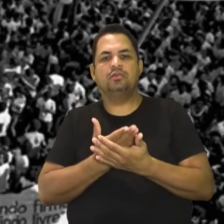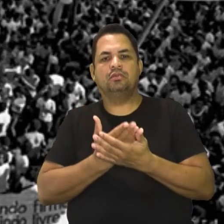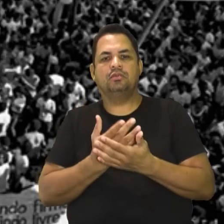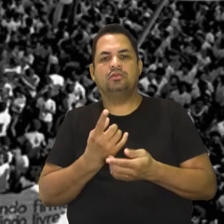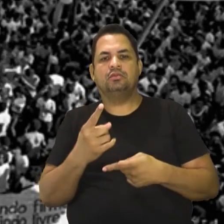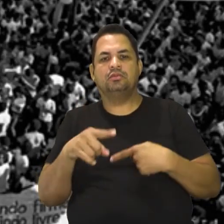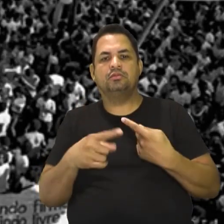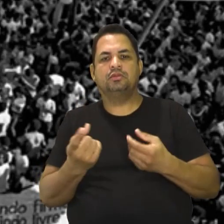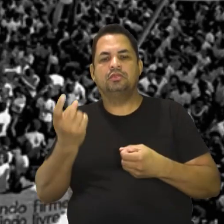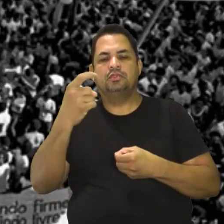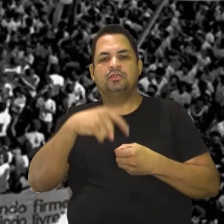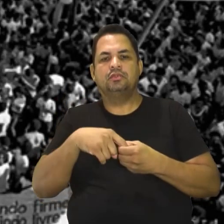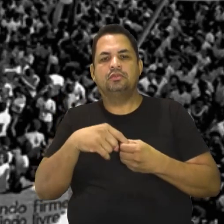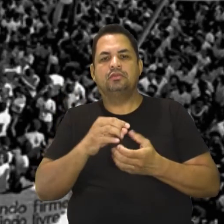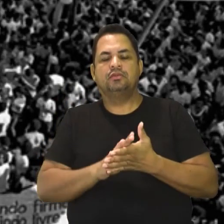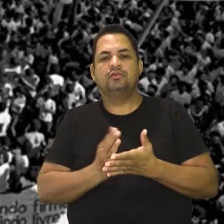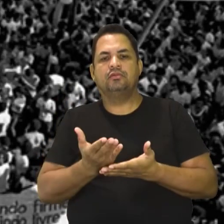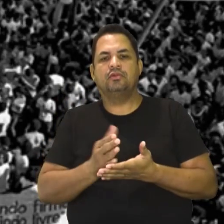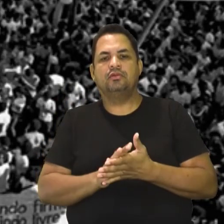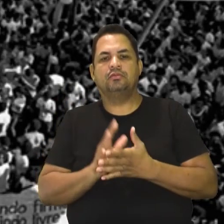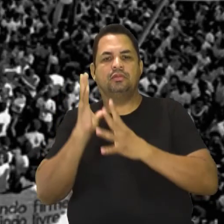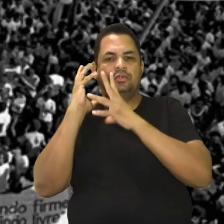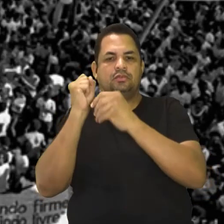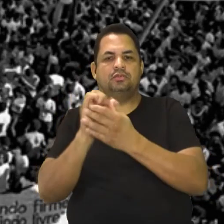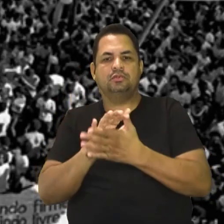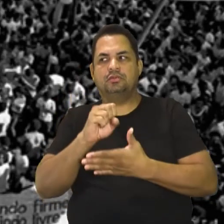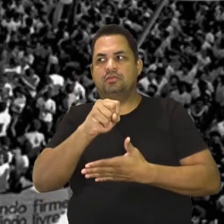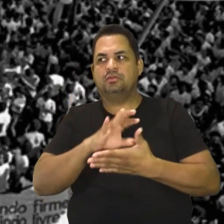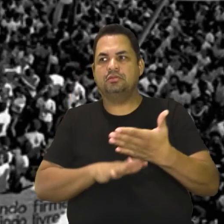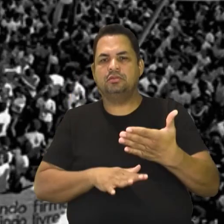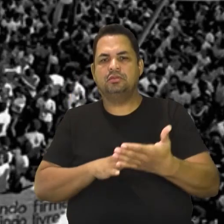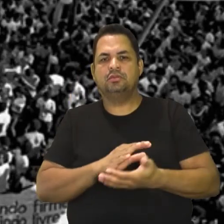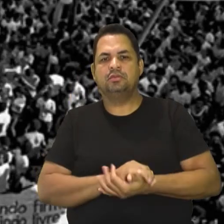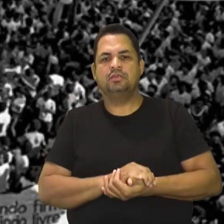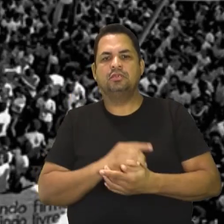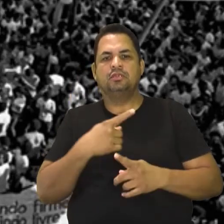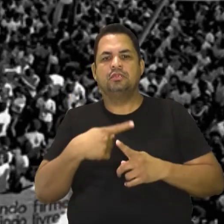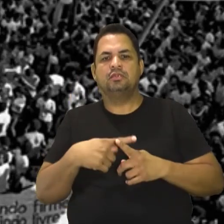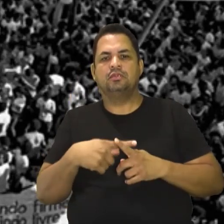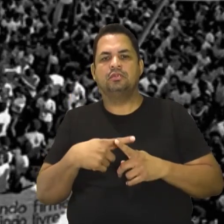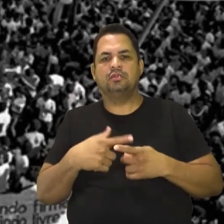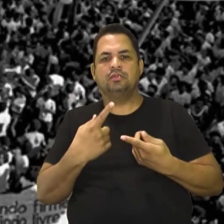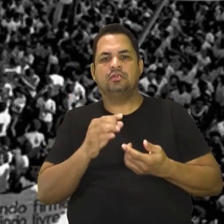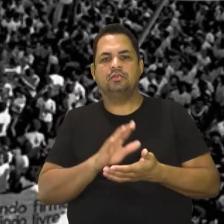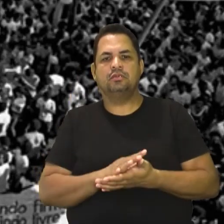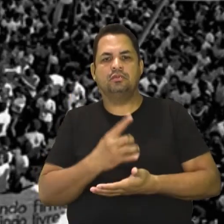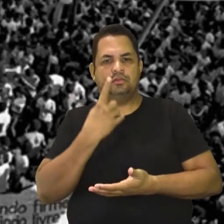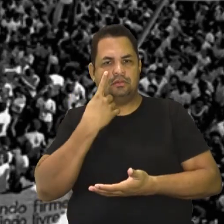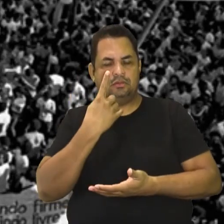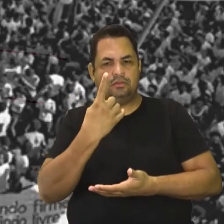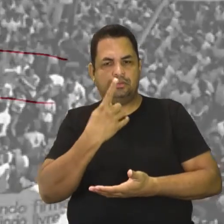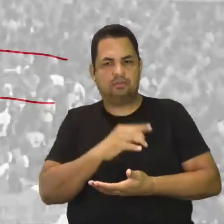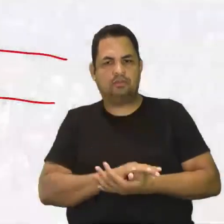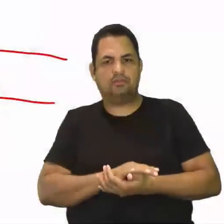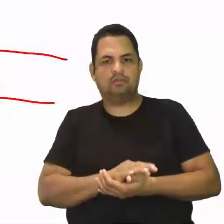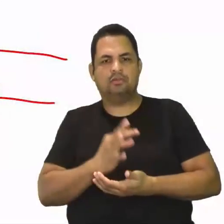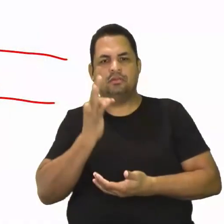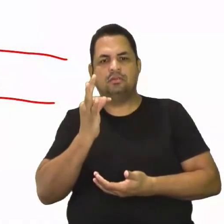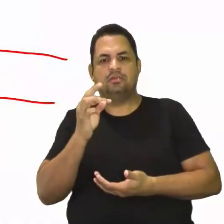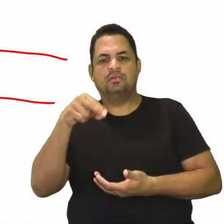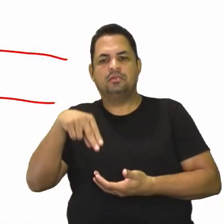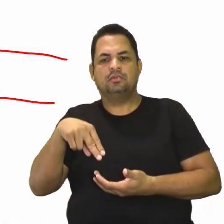pouco eu volto com a revisão e a atividade com vocês. Tá? Porque, olha lá, Tancredo